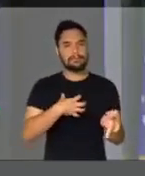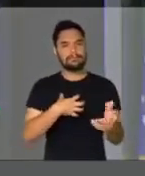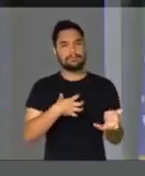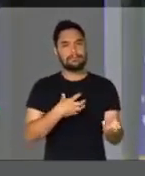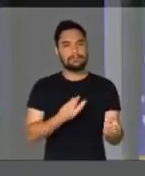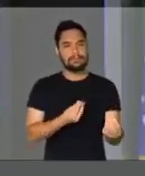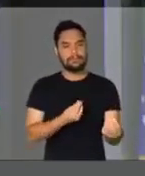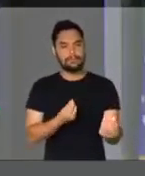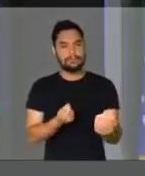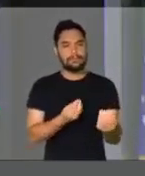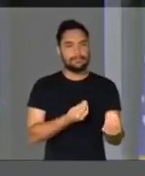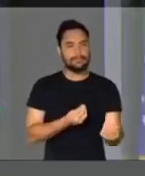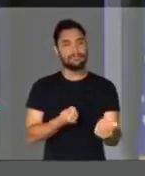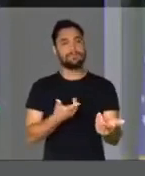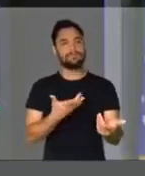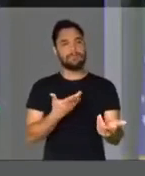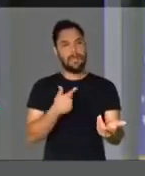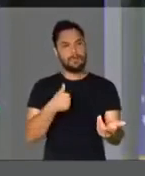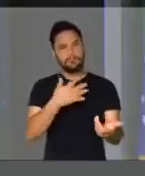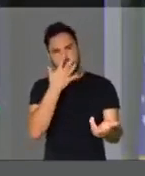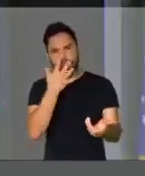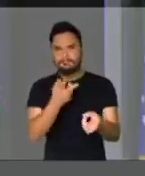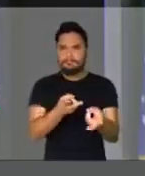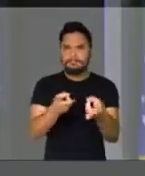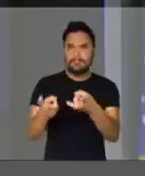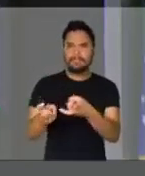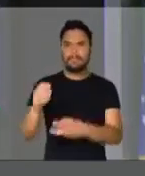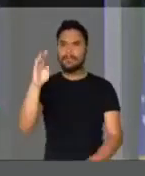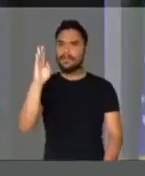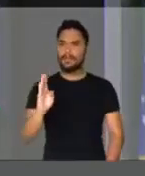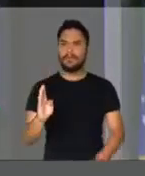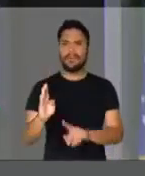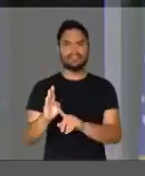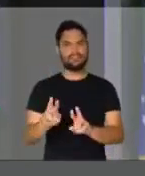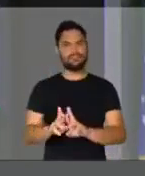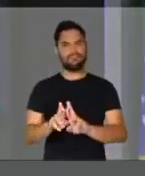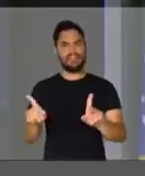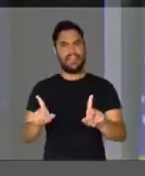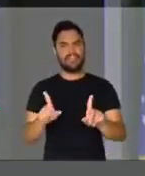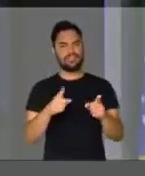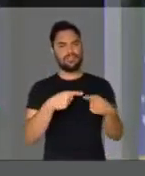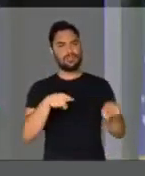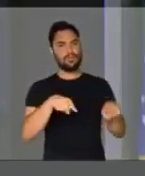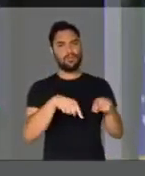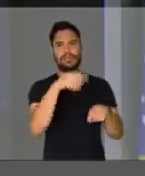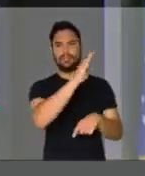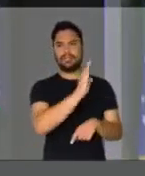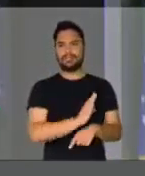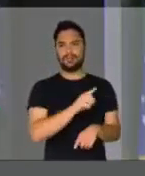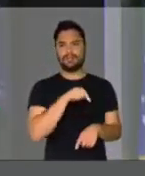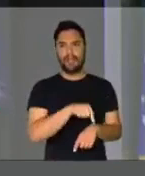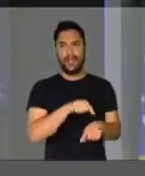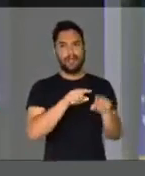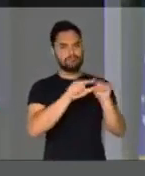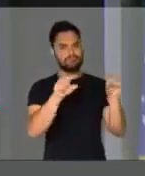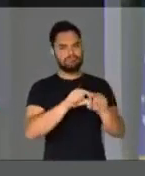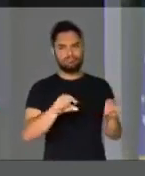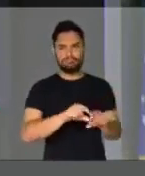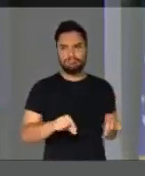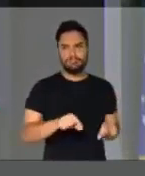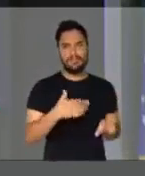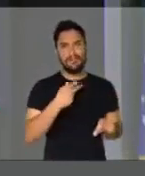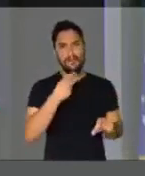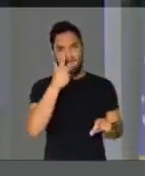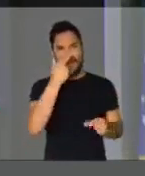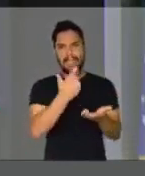deparei inquietantemente com um país diferente daquele almejado no hino nacional, daquele vangloriado nas marchinhas de